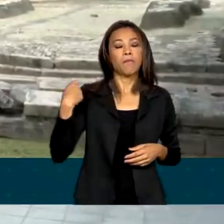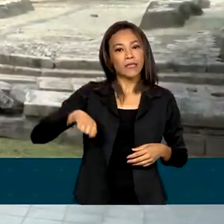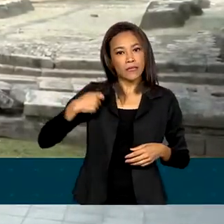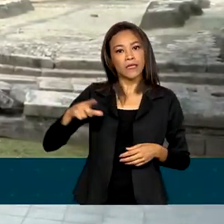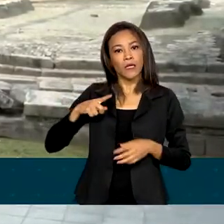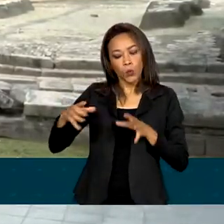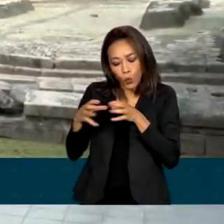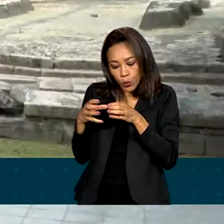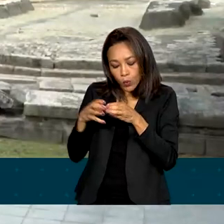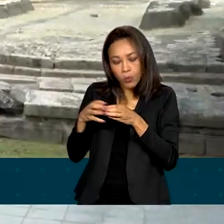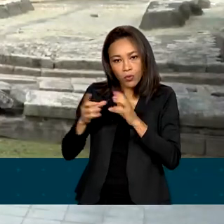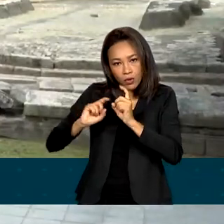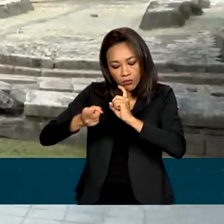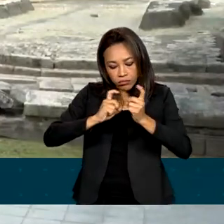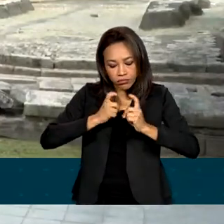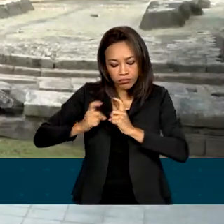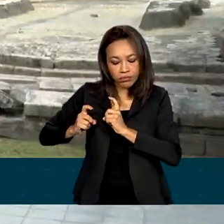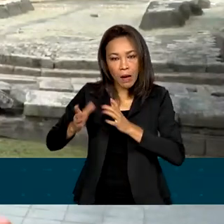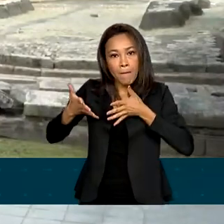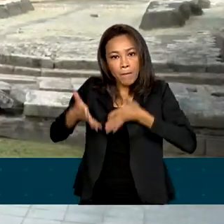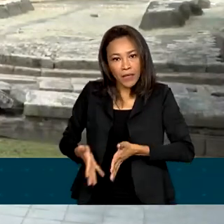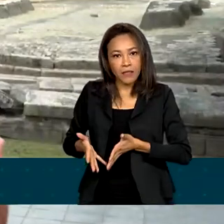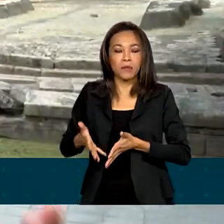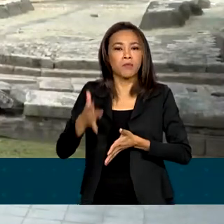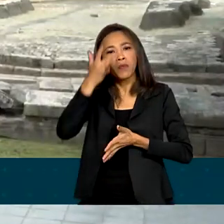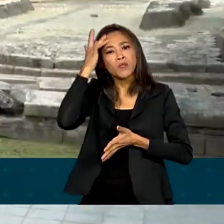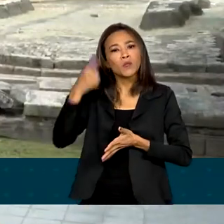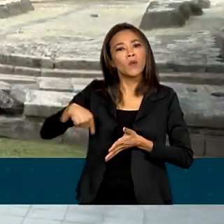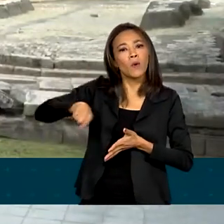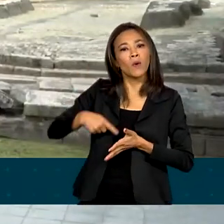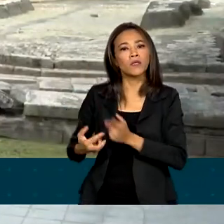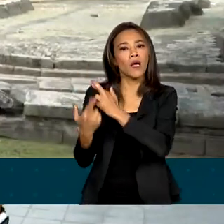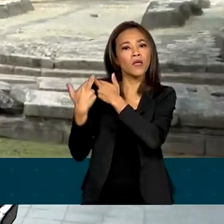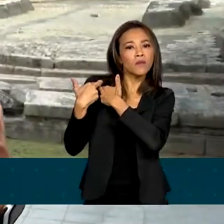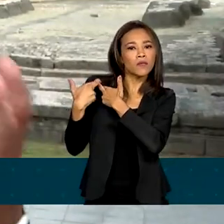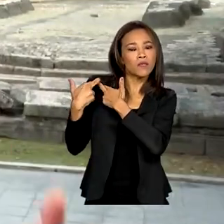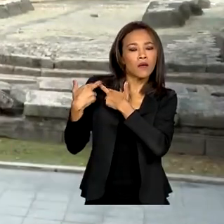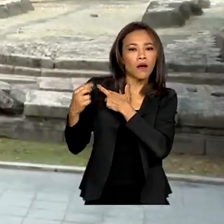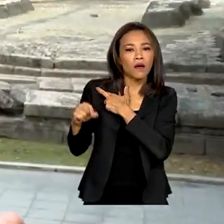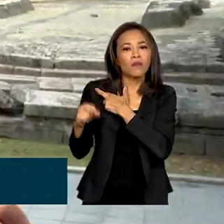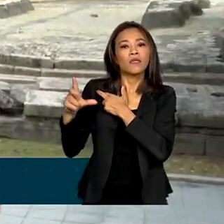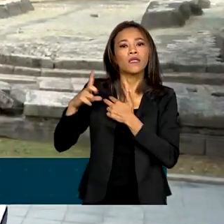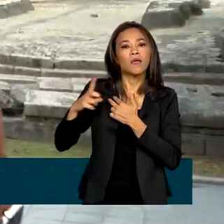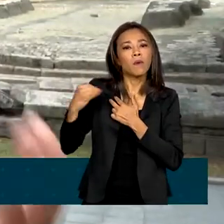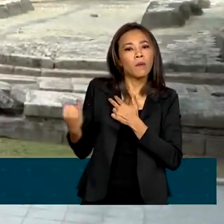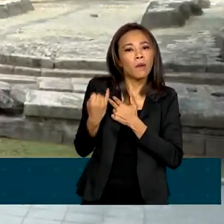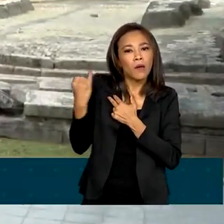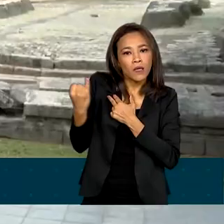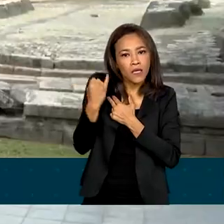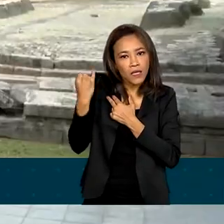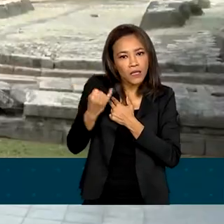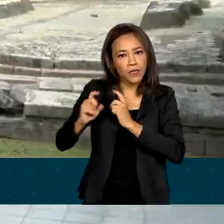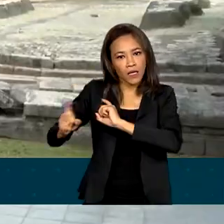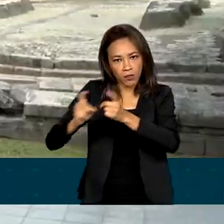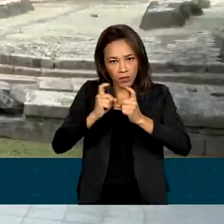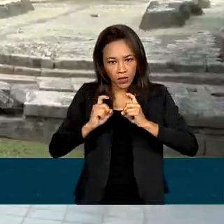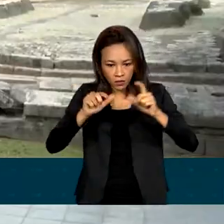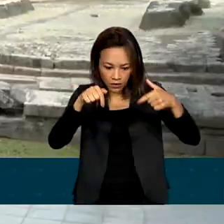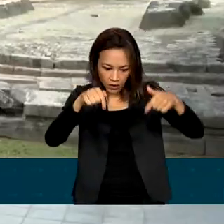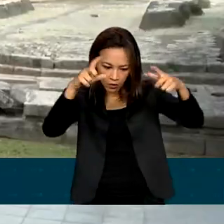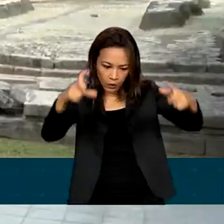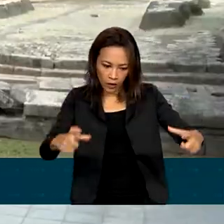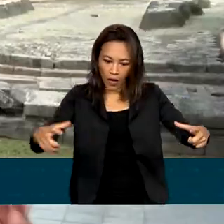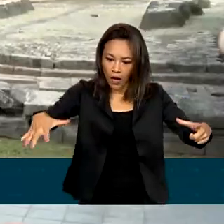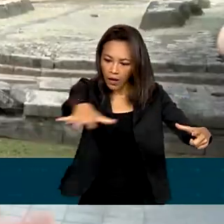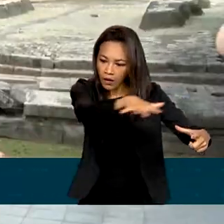comitê participativo, formado por todas as pessoas que são responsáveis ou que têm alguma importância, né, na gestão desse sítio, e